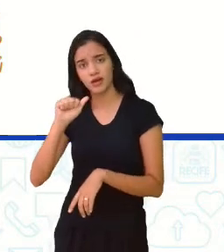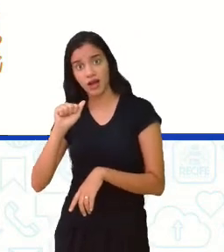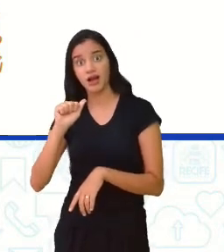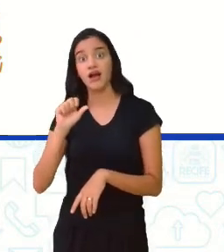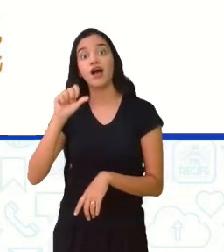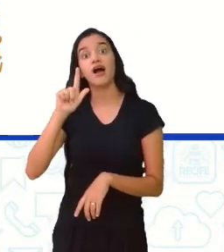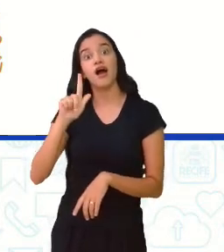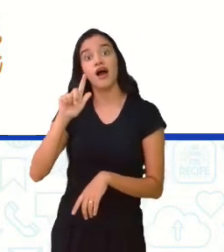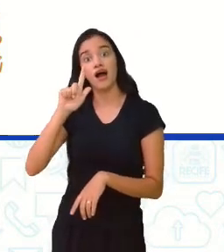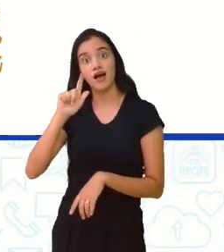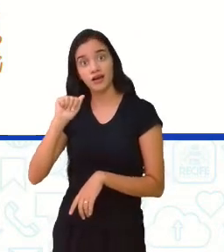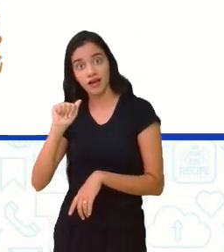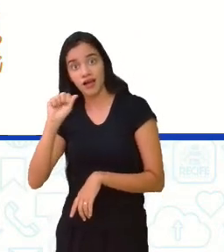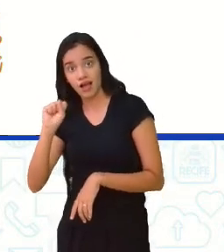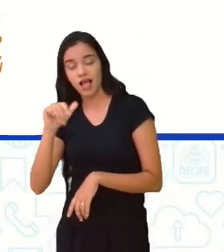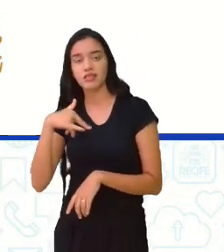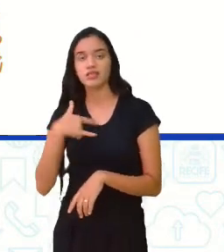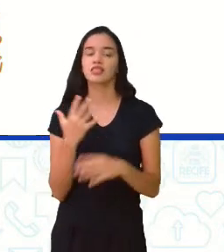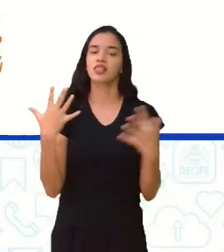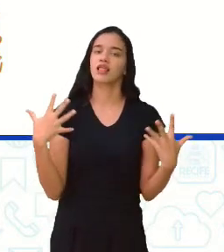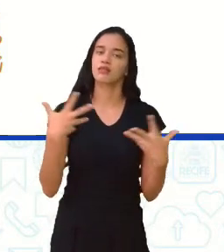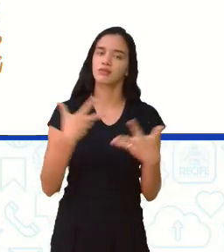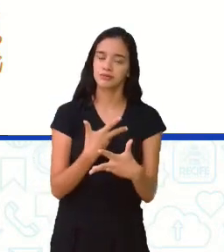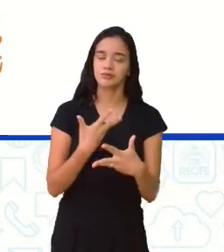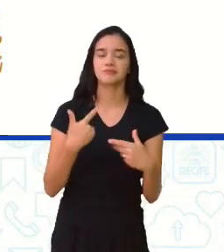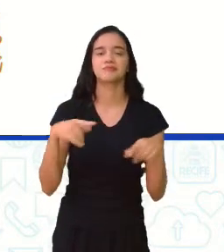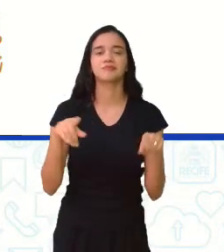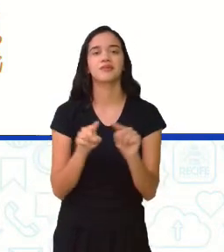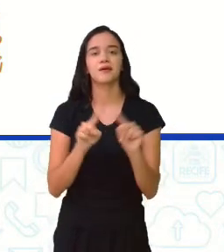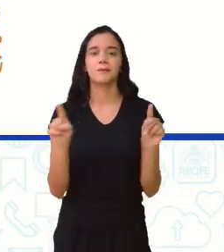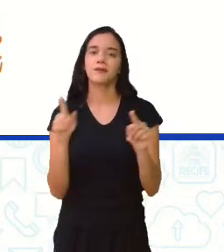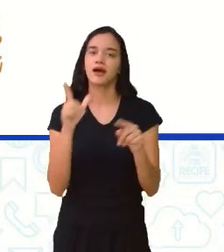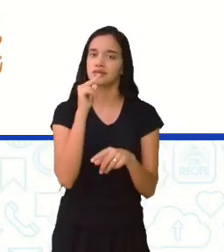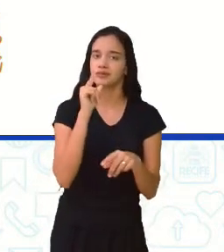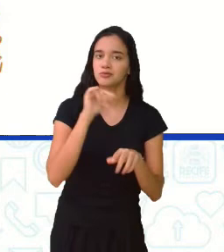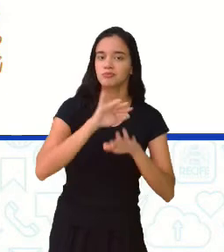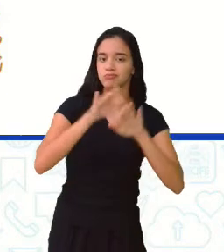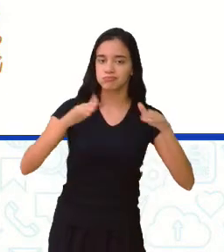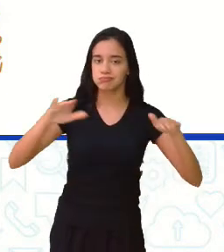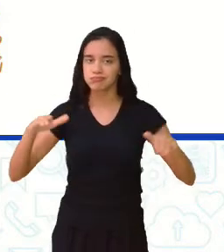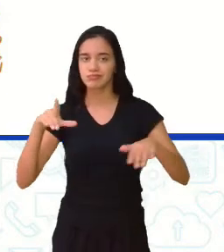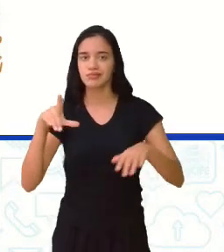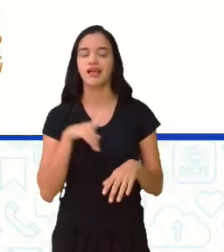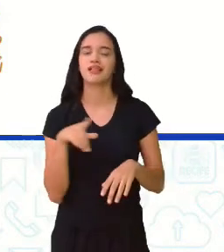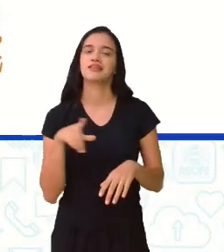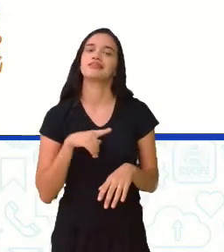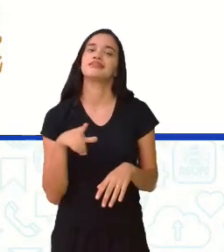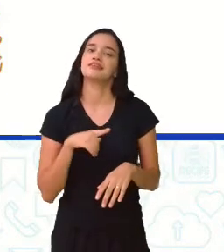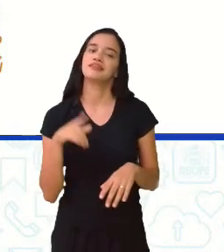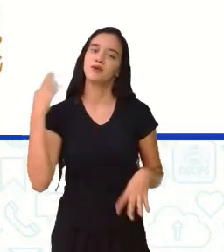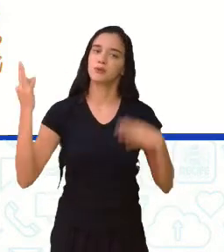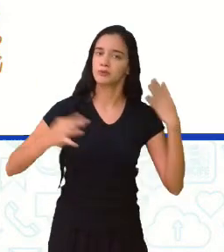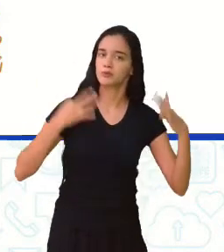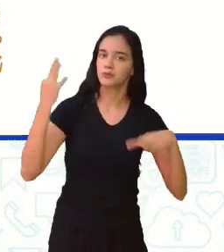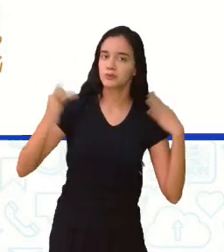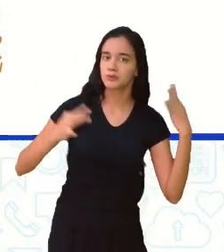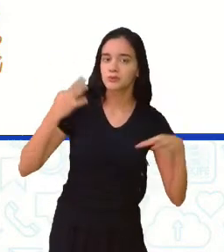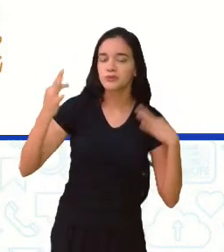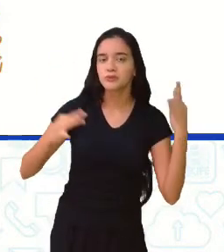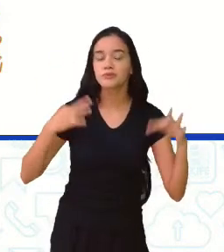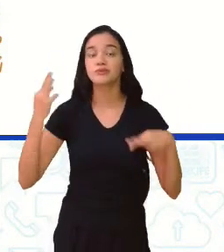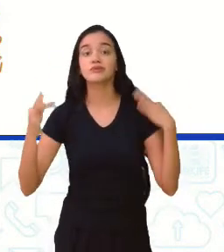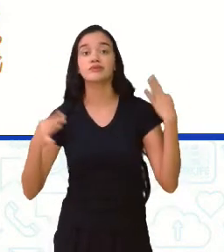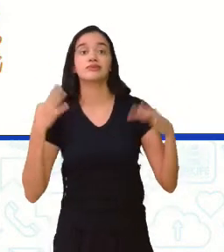hein, professor? Calma, só um pouquinho. Os oceanos também possuem um grande potencial turístico, sobretudo em